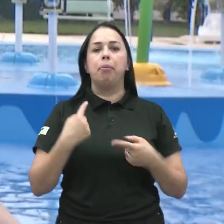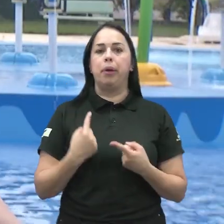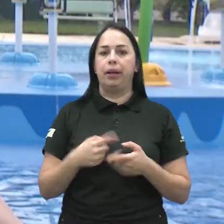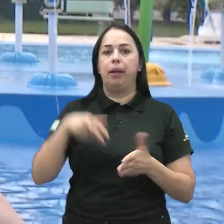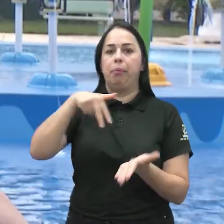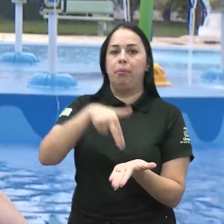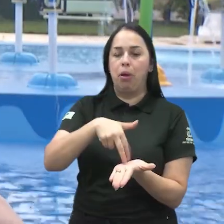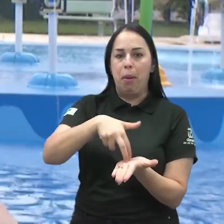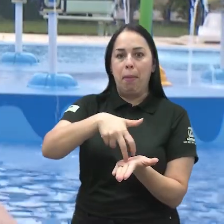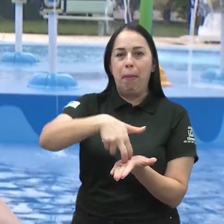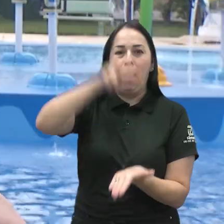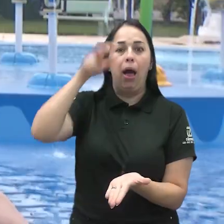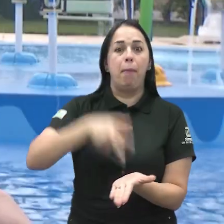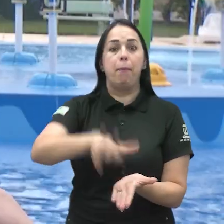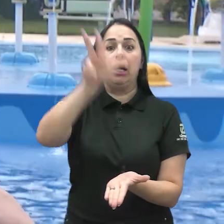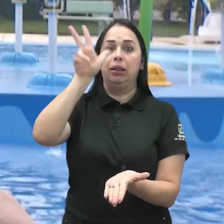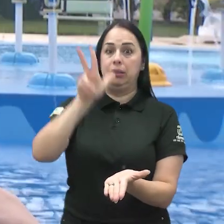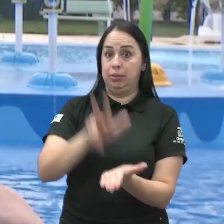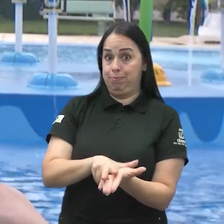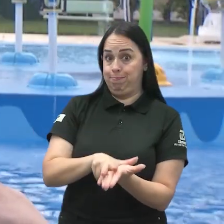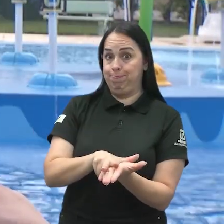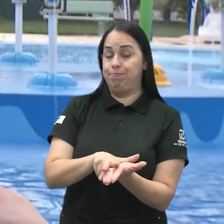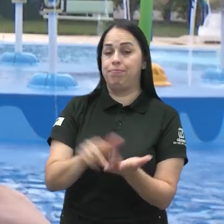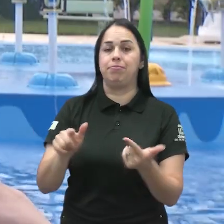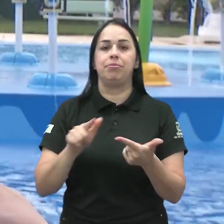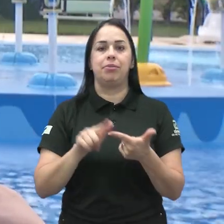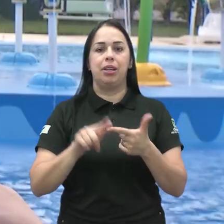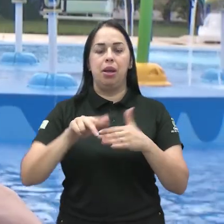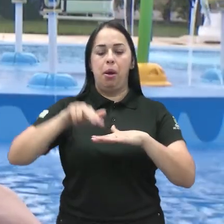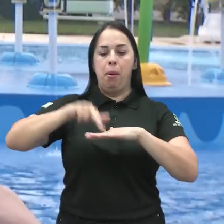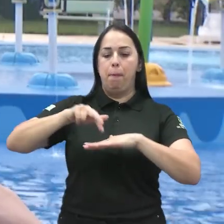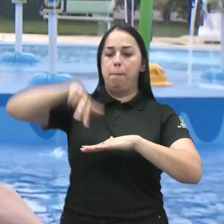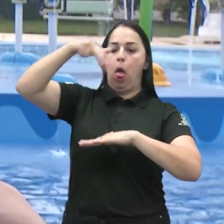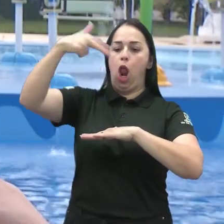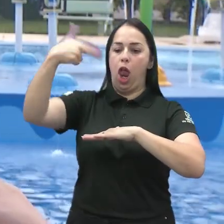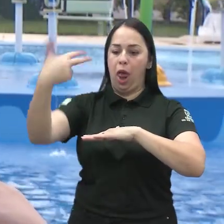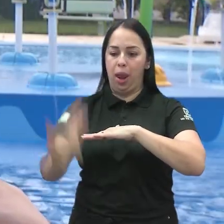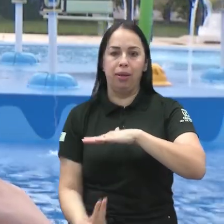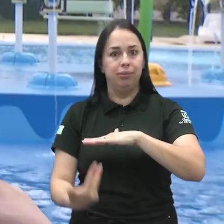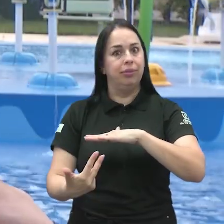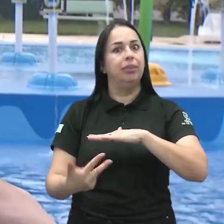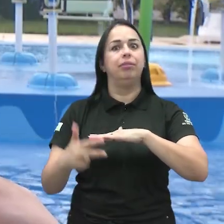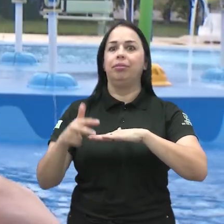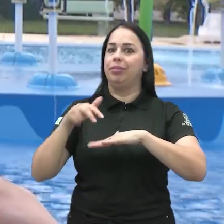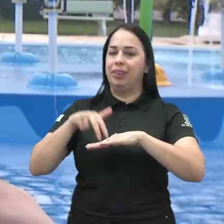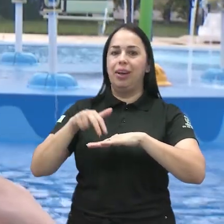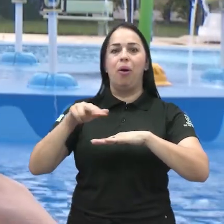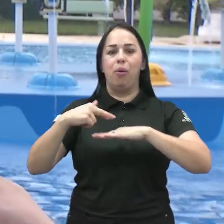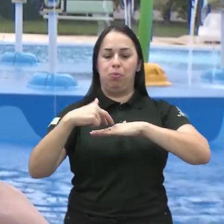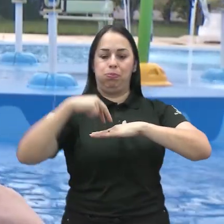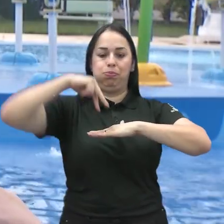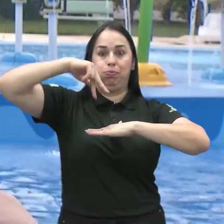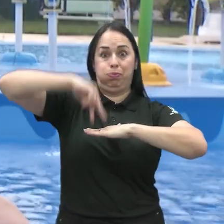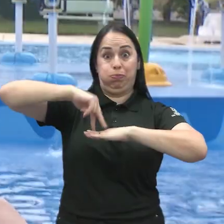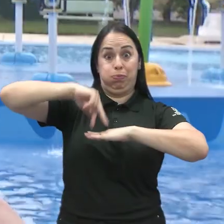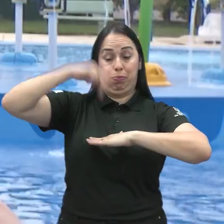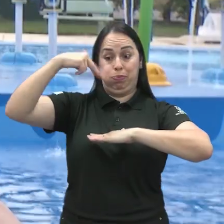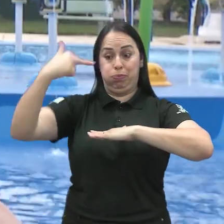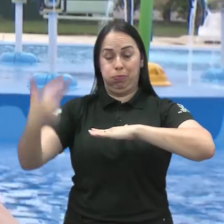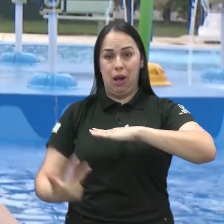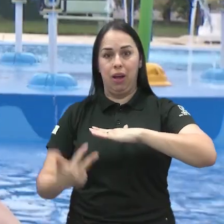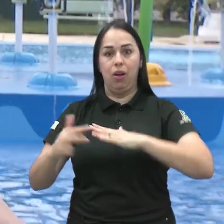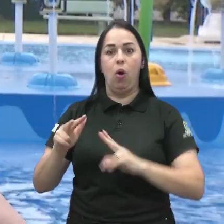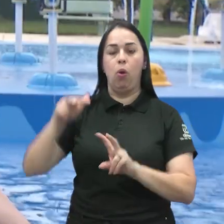piso molhado por conta de piscinas, né? Não dar salto acrobático nas piscinas, como mortais, pulo de cavalinho